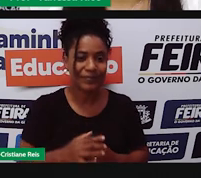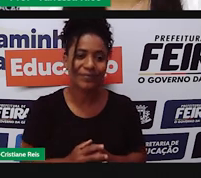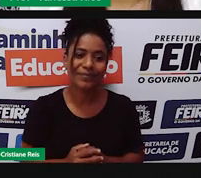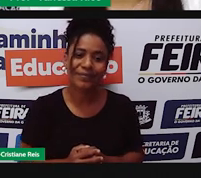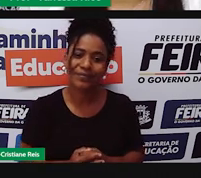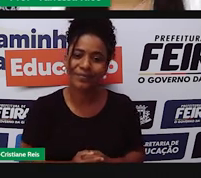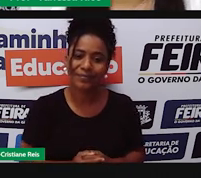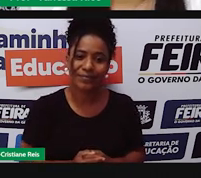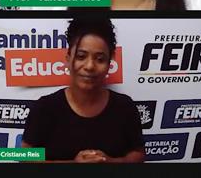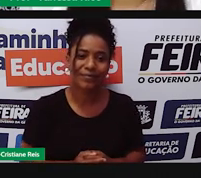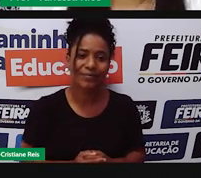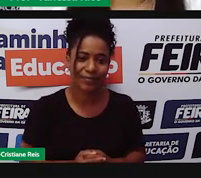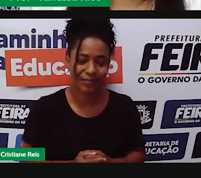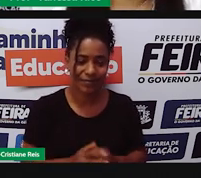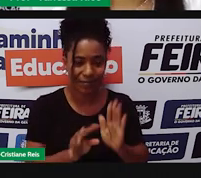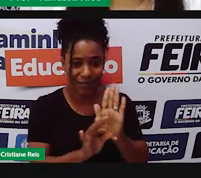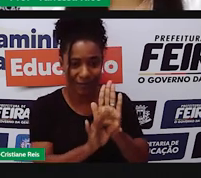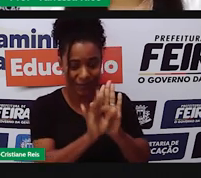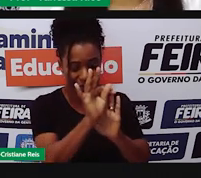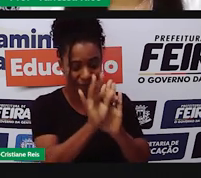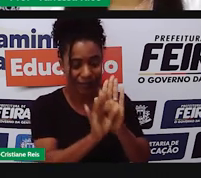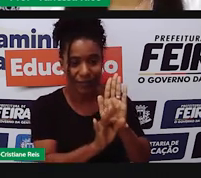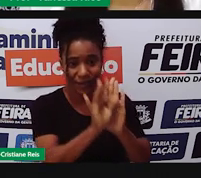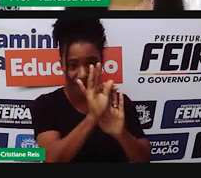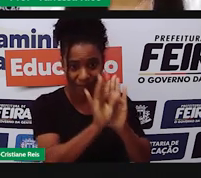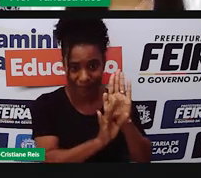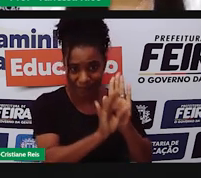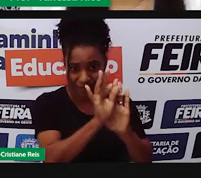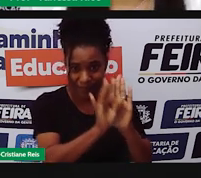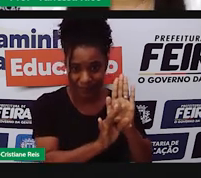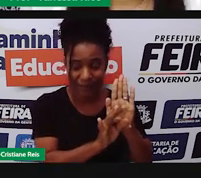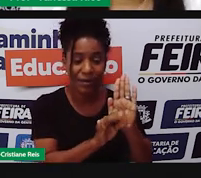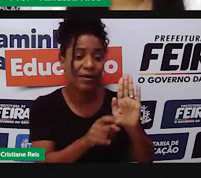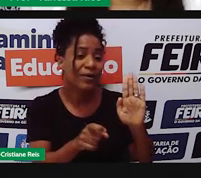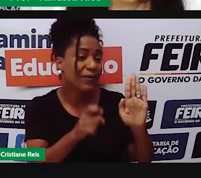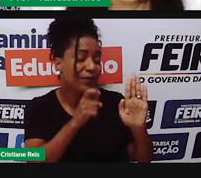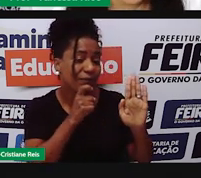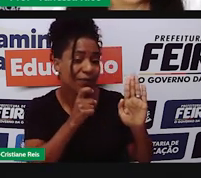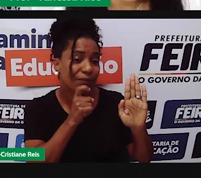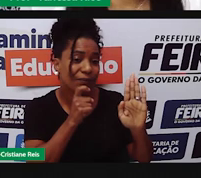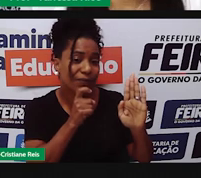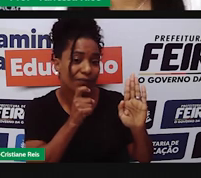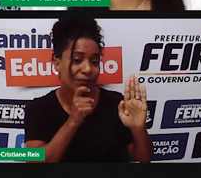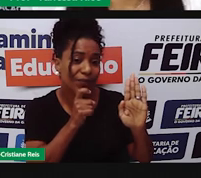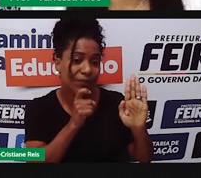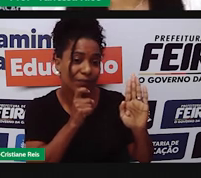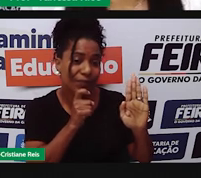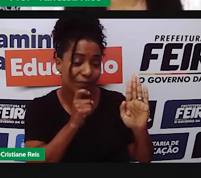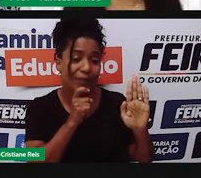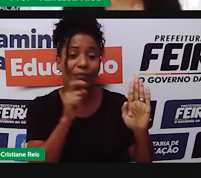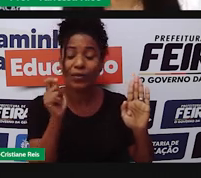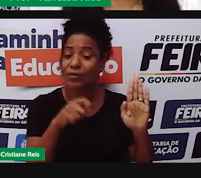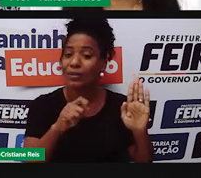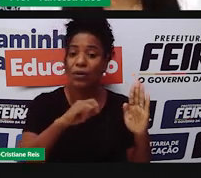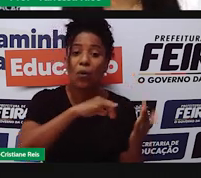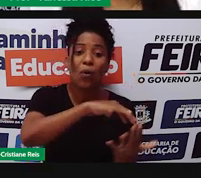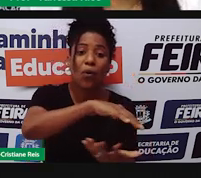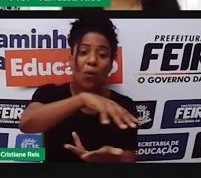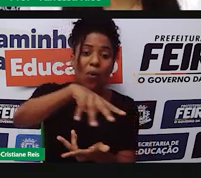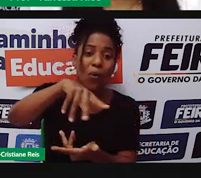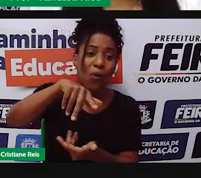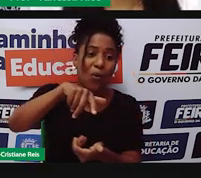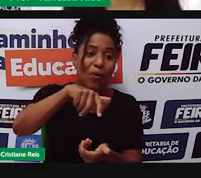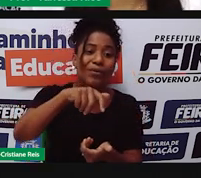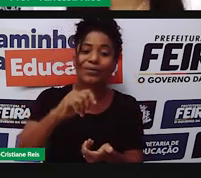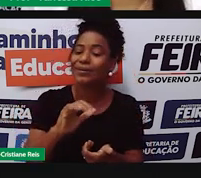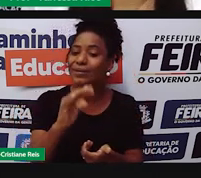As temperaturas esfriariam tanto, né, que a própria atmosfera ela teria aí